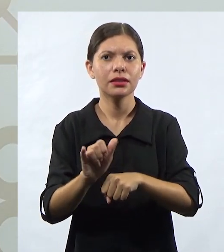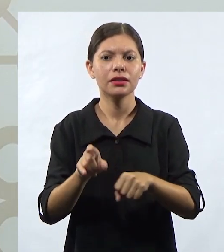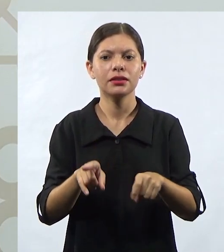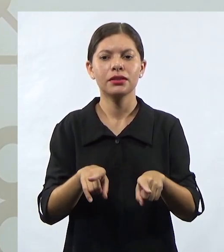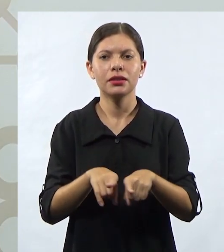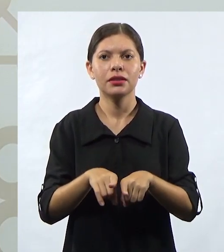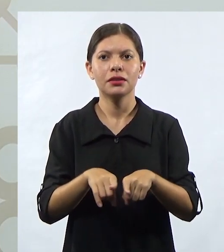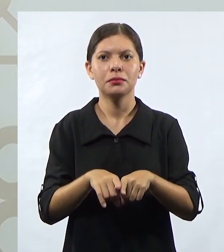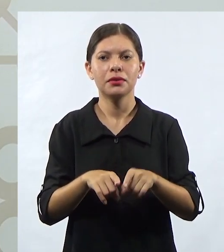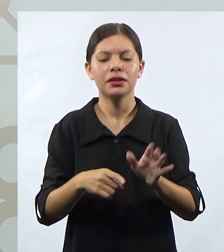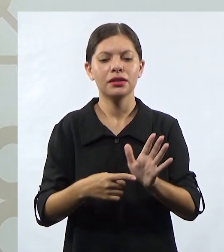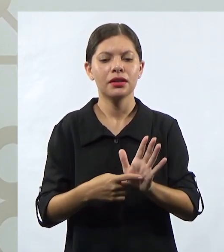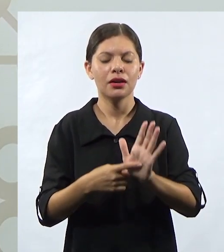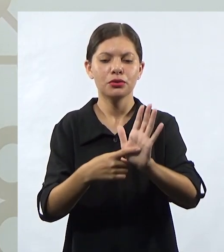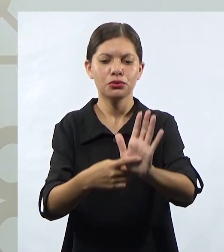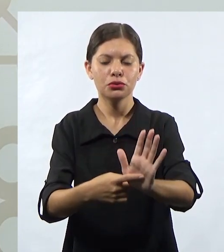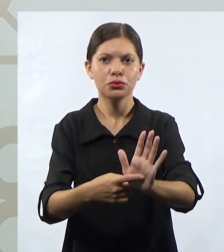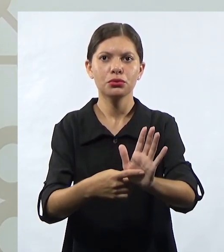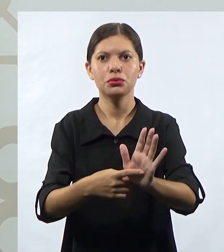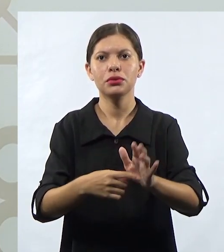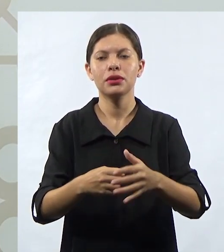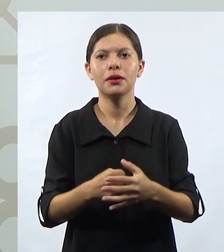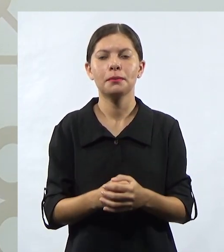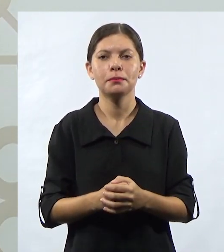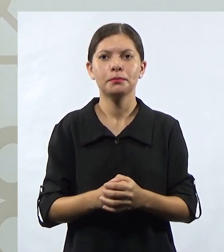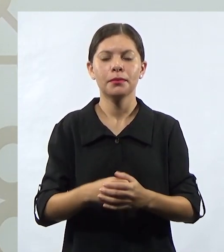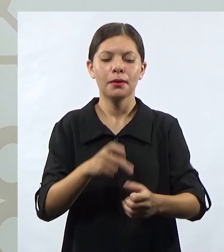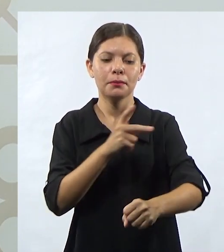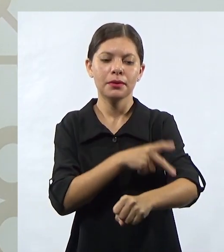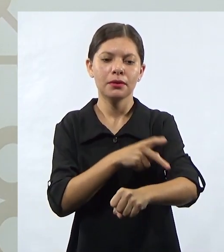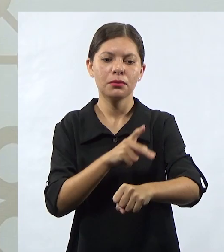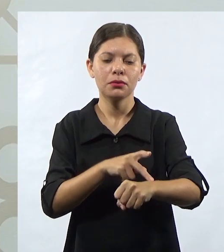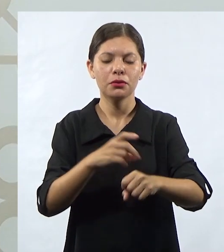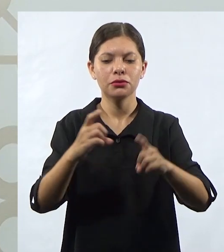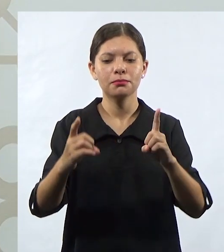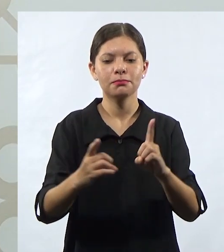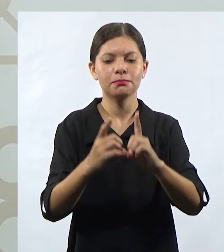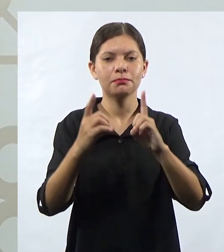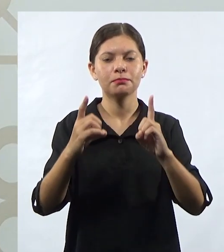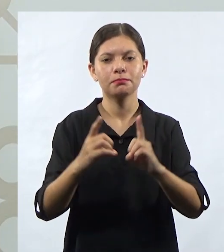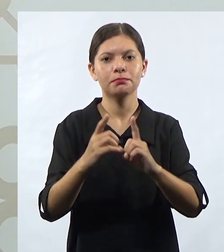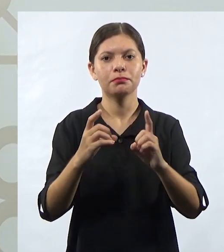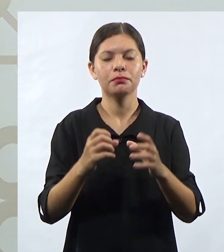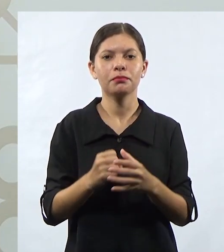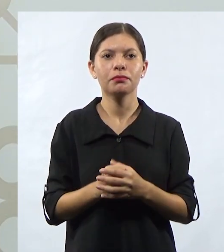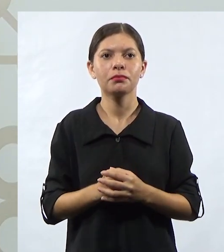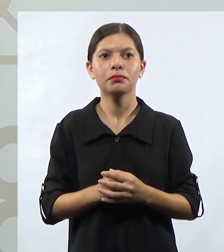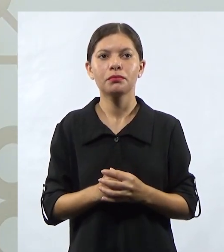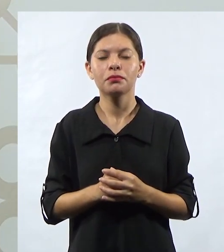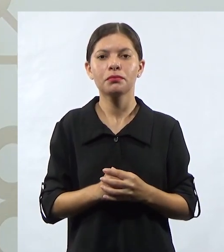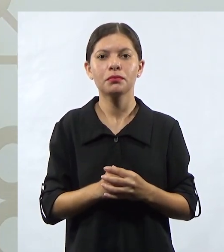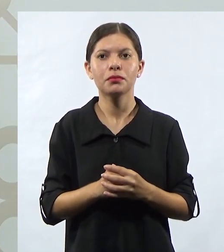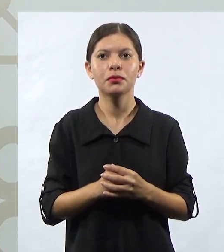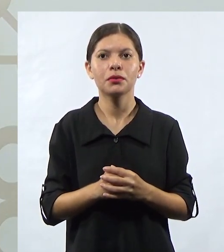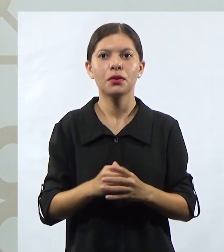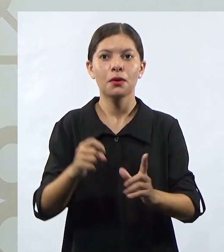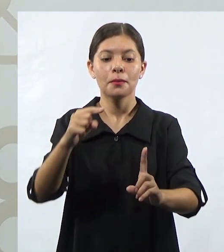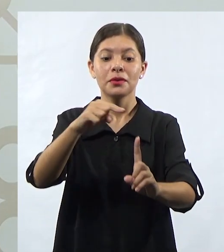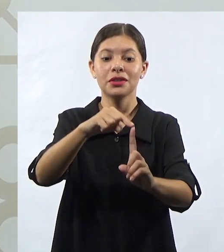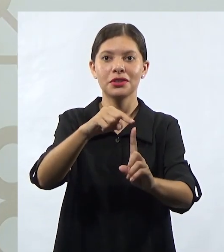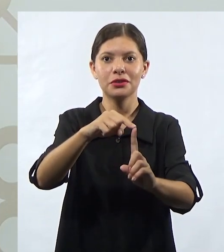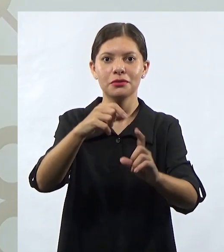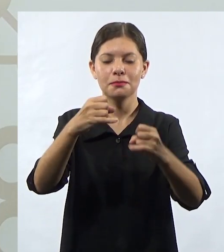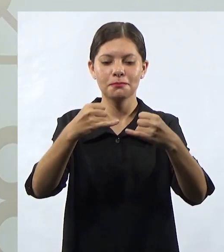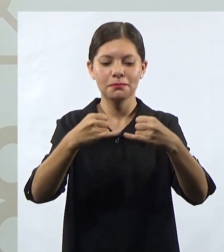de recurso pedagógico, didático, e que basicamente ela consiste em uma